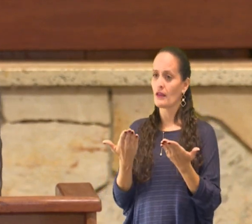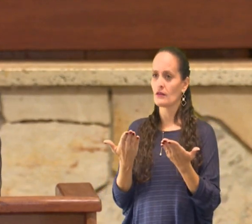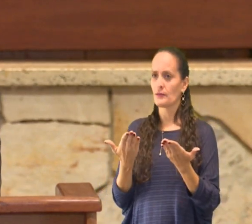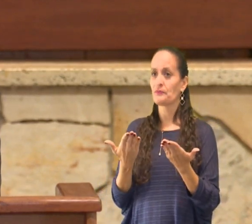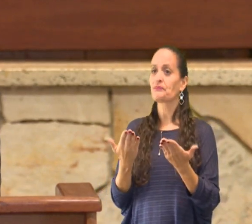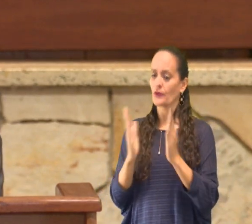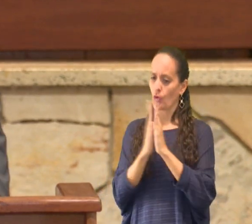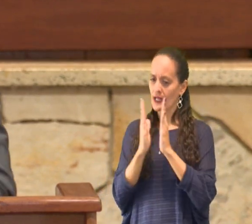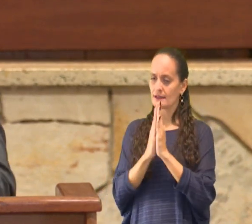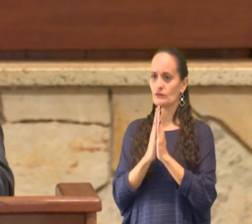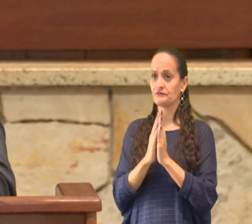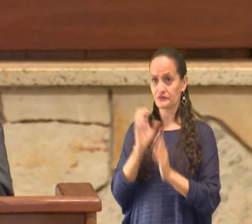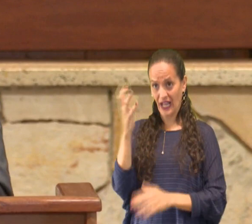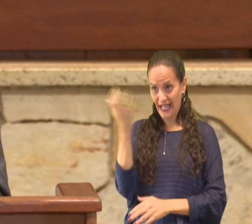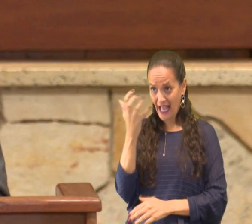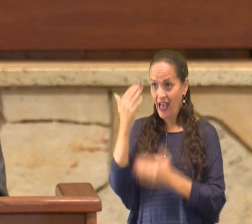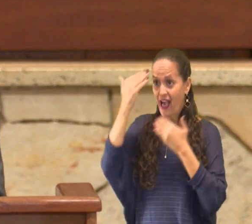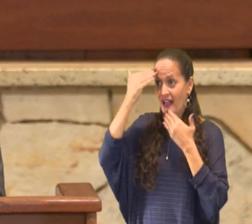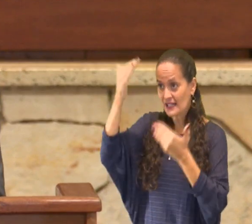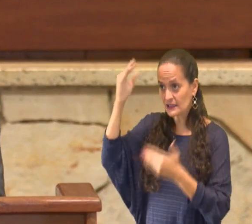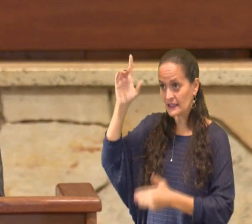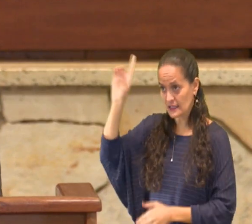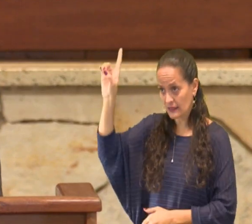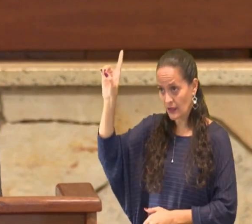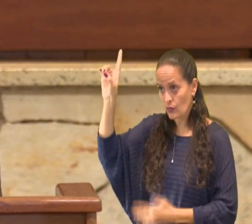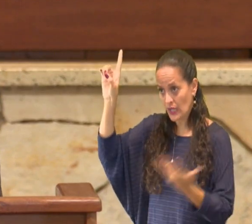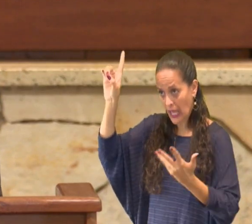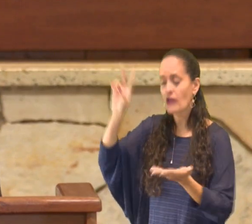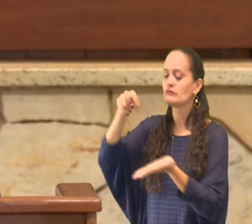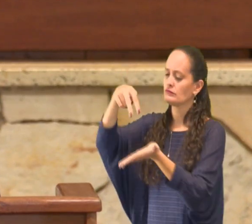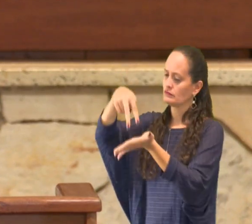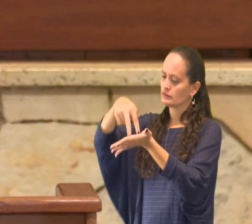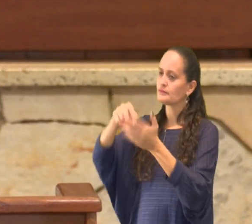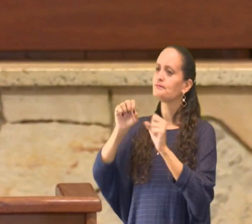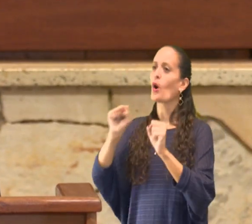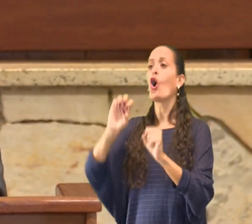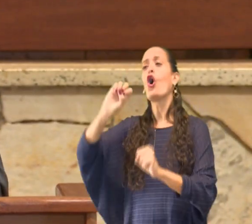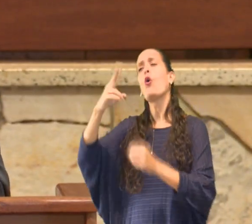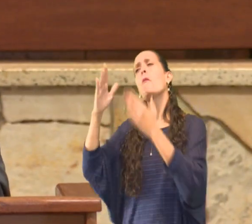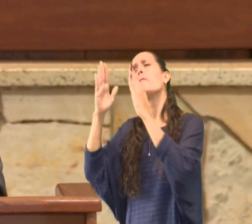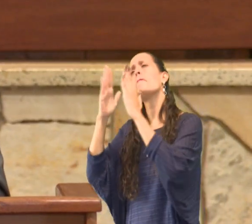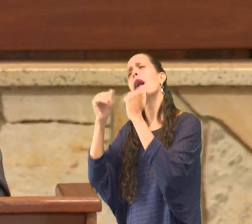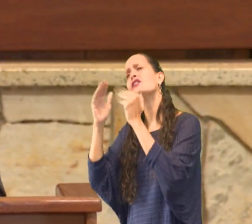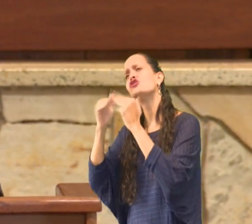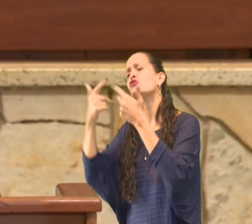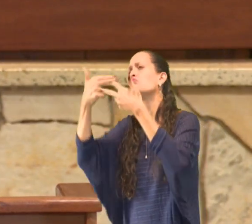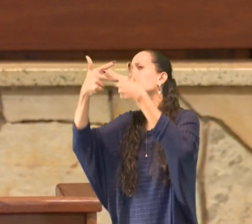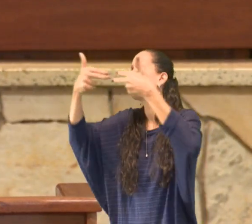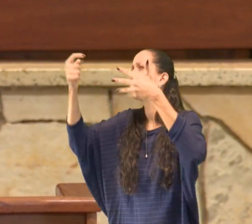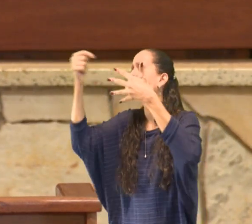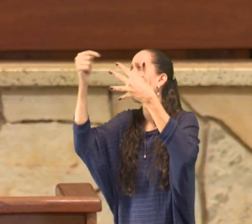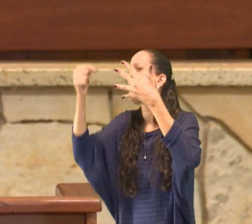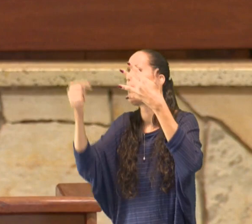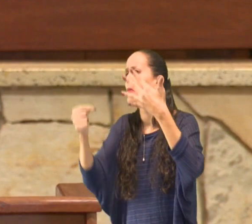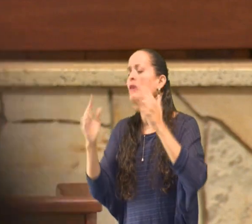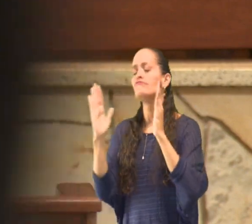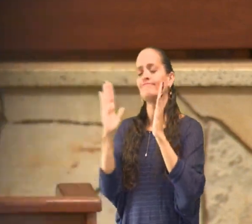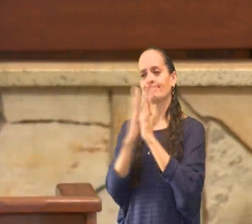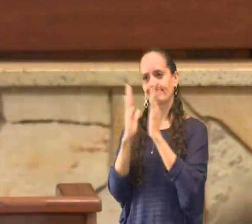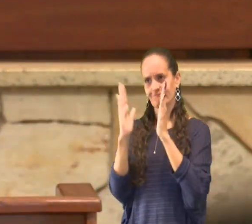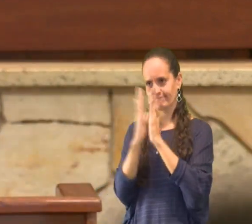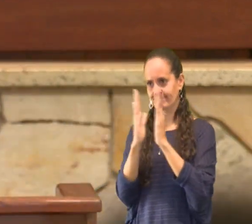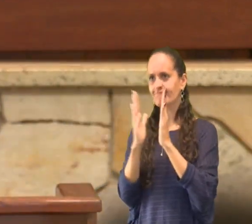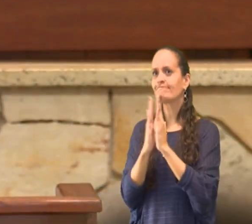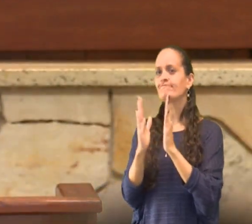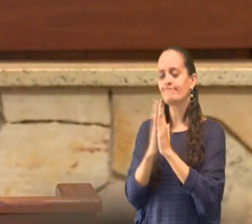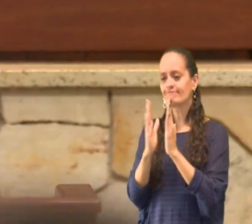deseja agradecer ao Senhor, coloque-se de pé. Se você deseja também pedir ao Senhor, coloque-se de pé. Neste momento, o pastor Neander